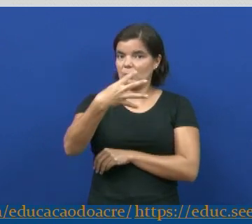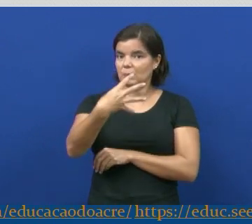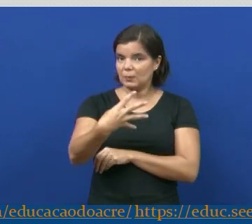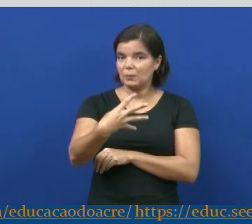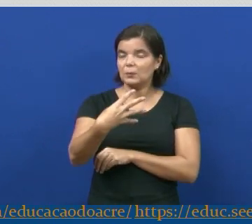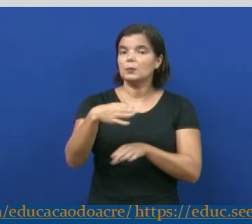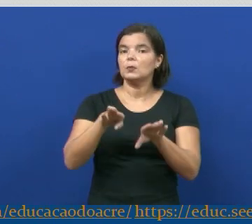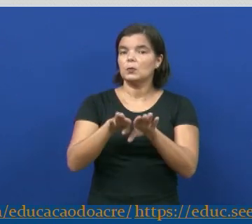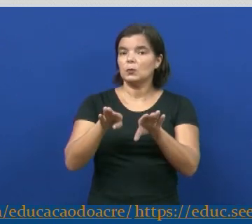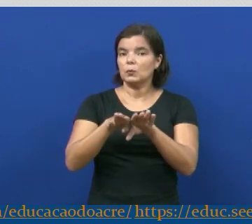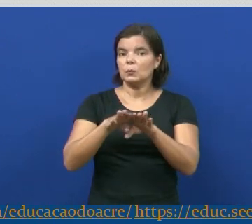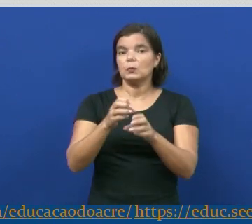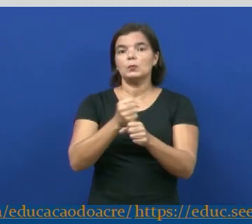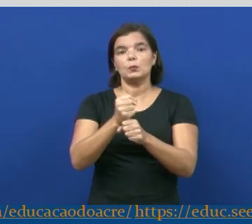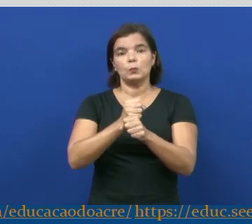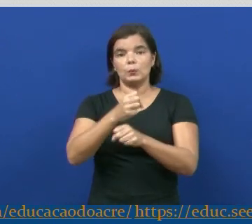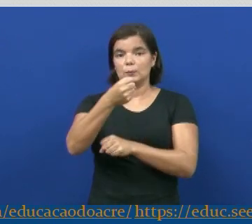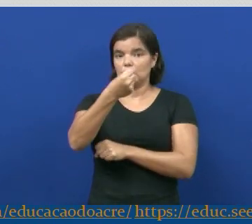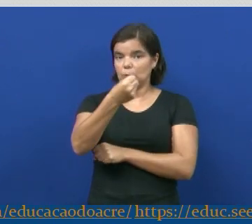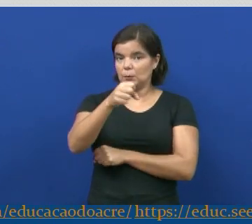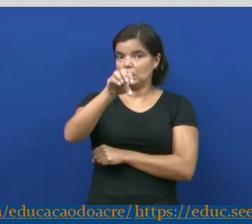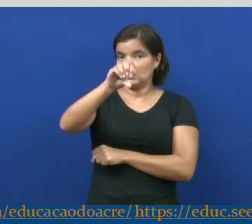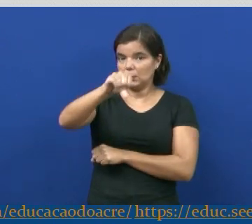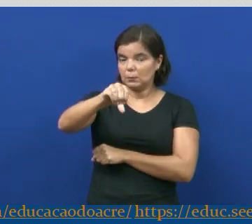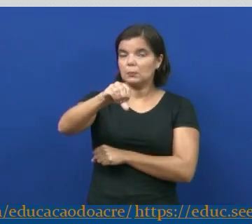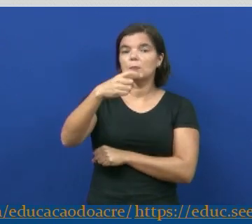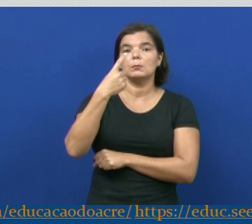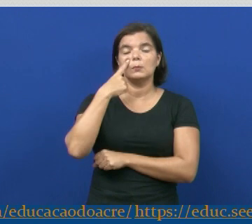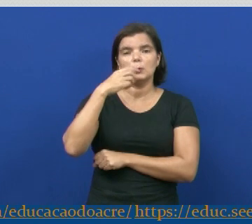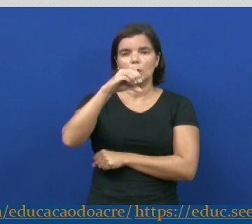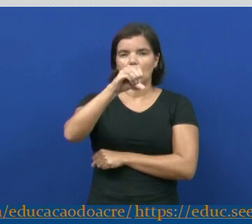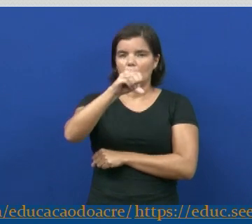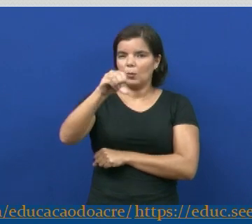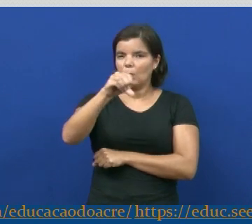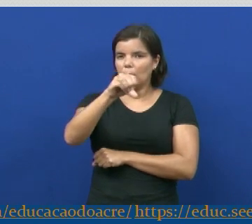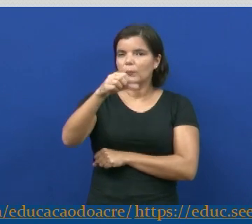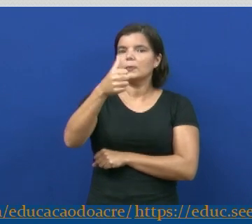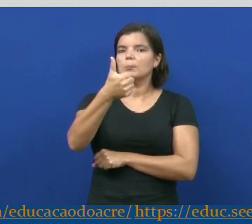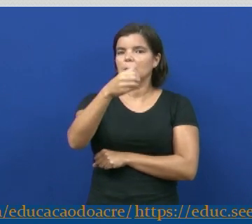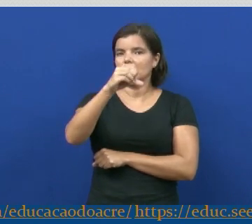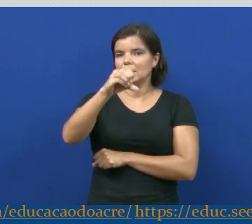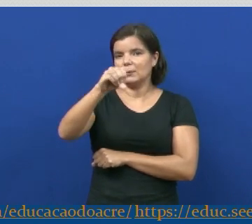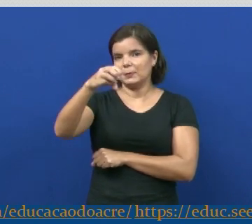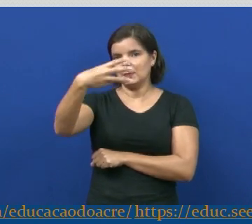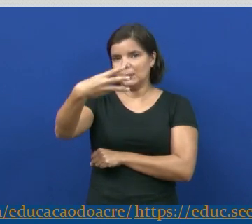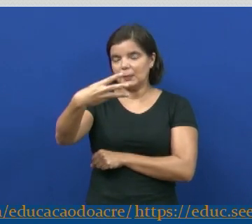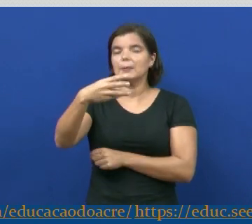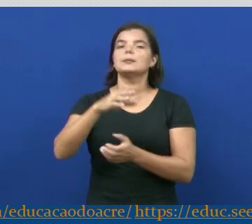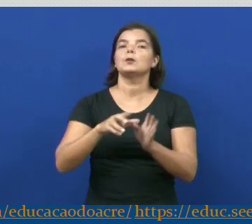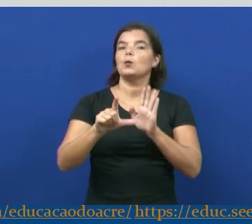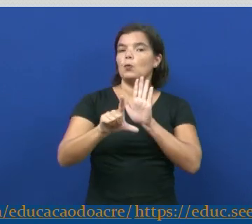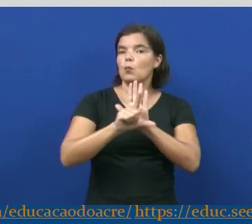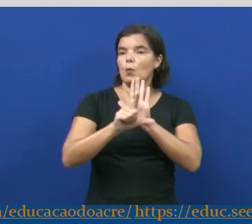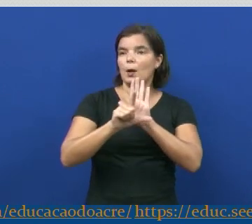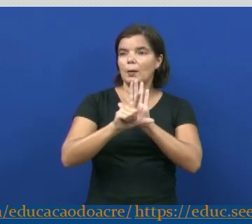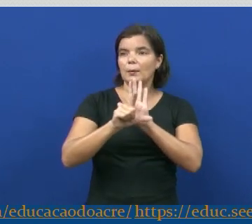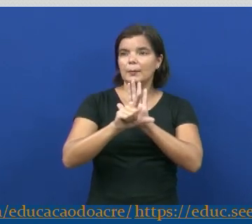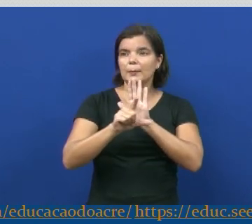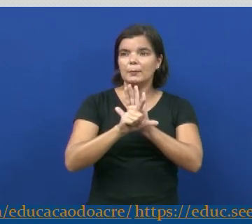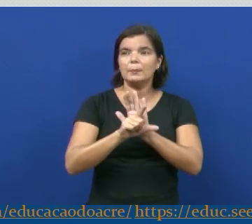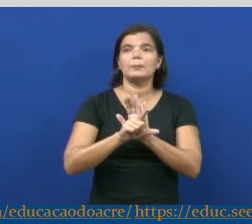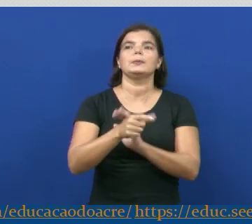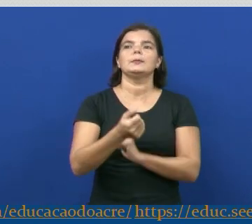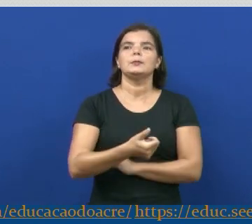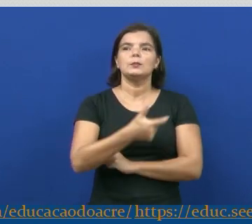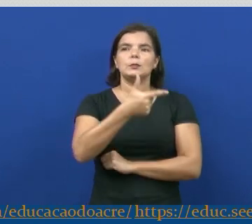84 e o de 89. Também em 93, com a Lei 8.620, 29,